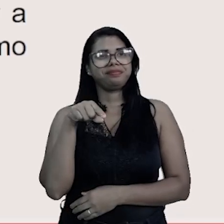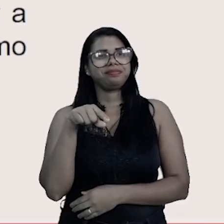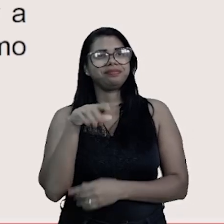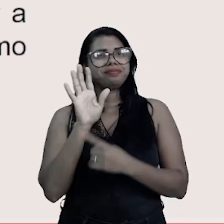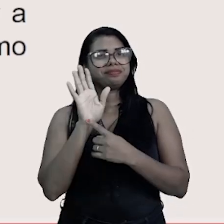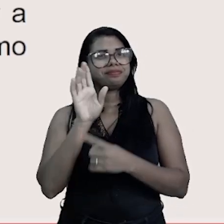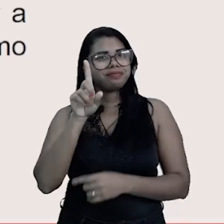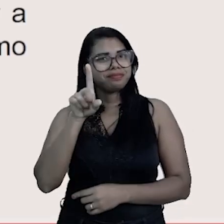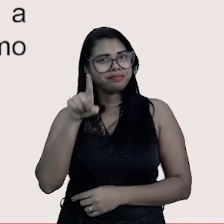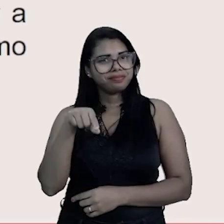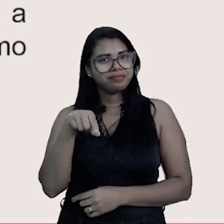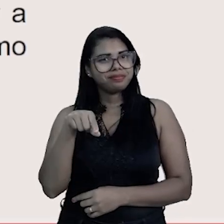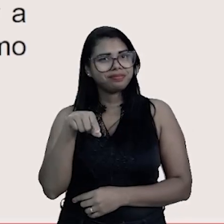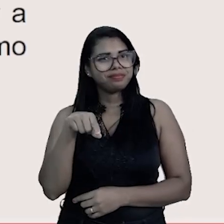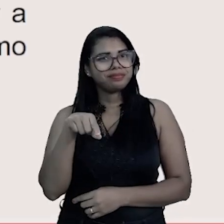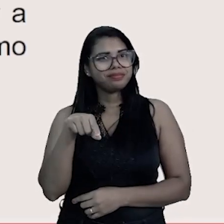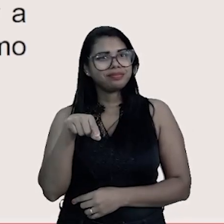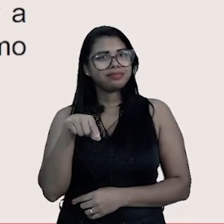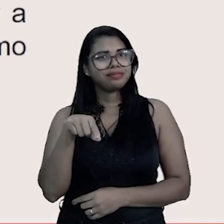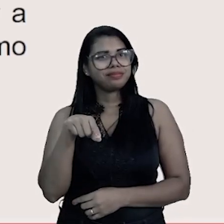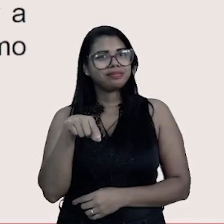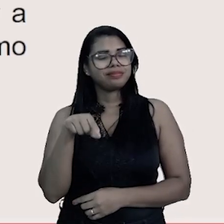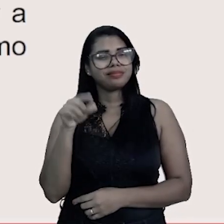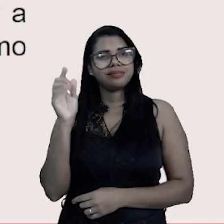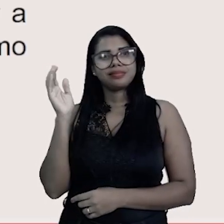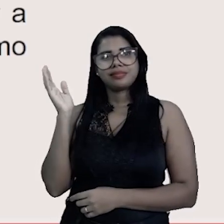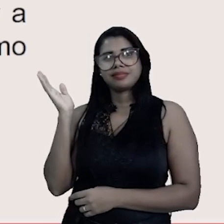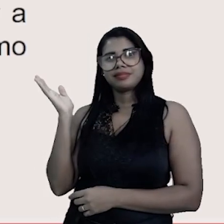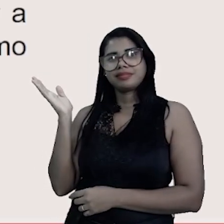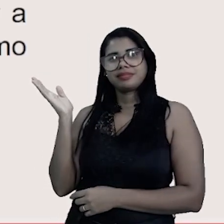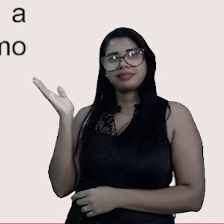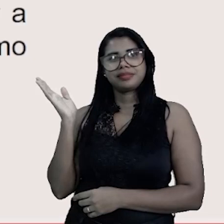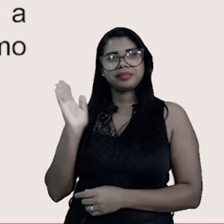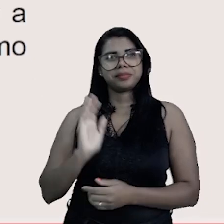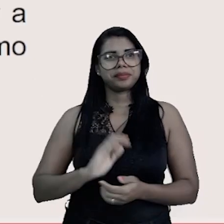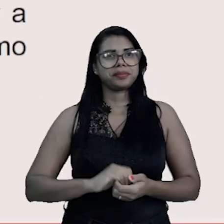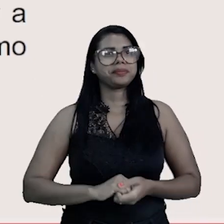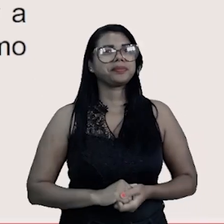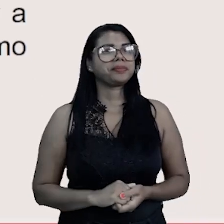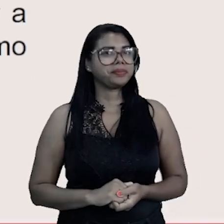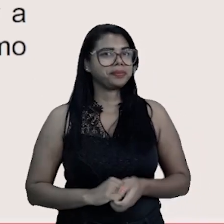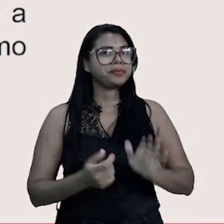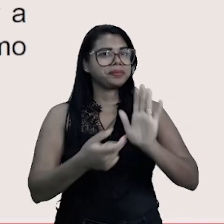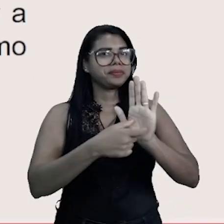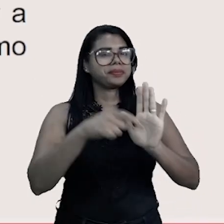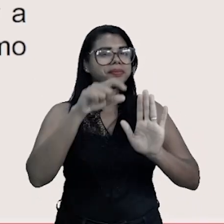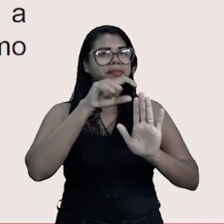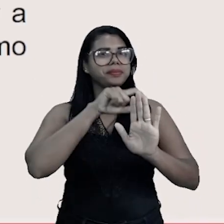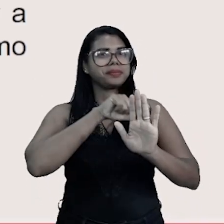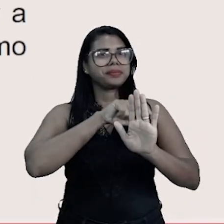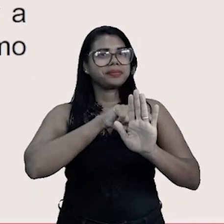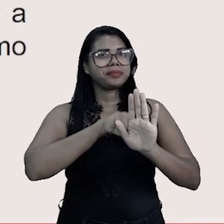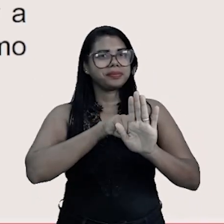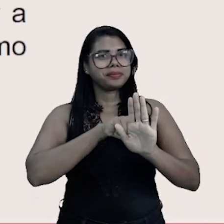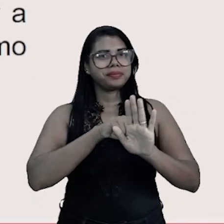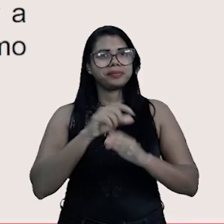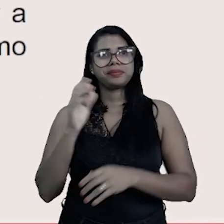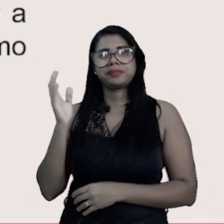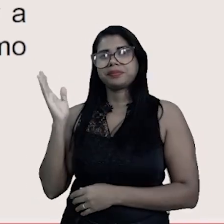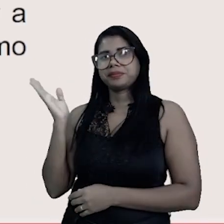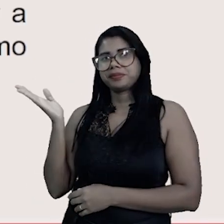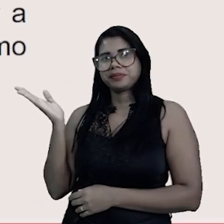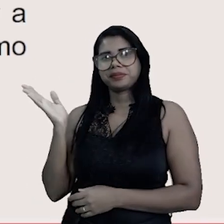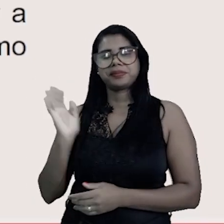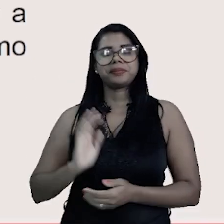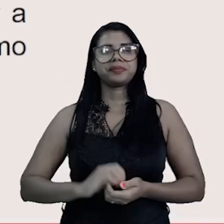aqui é para marcar exatamente esse caso especial de elipse. Isso aqui é chamada zeugma,